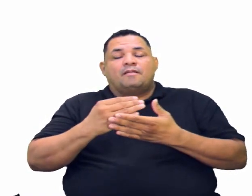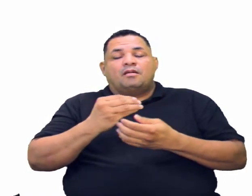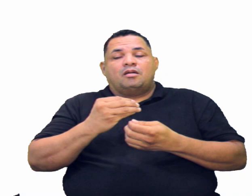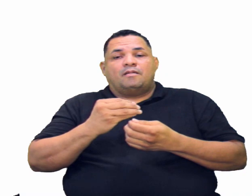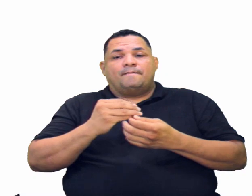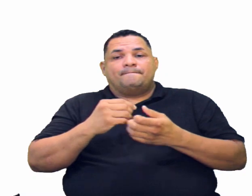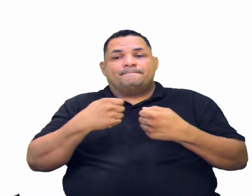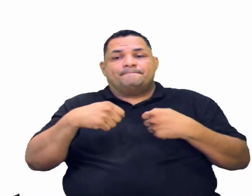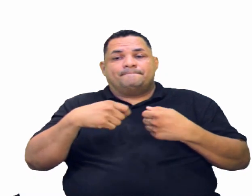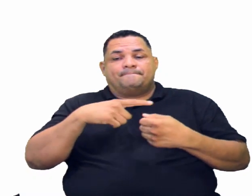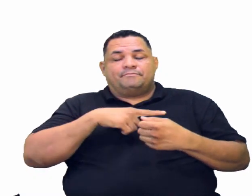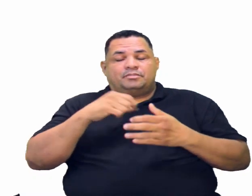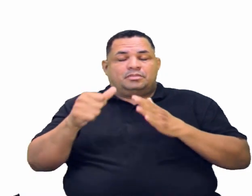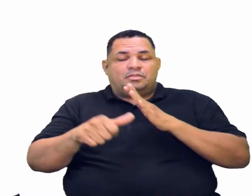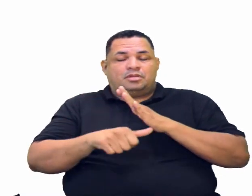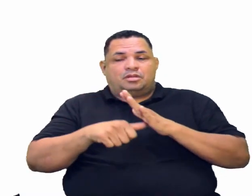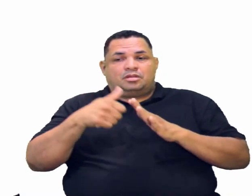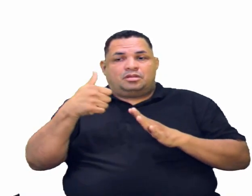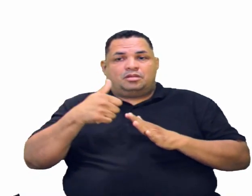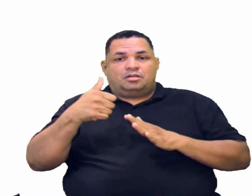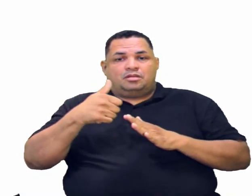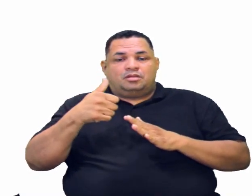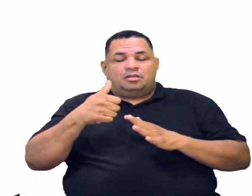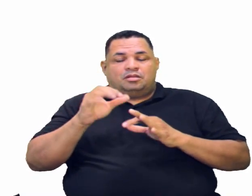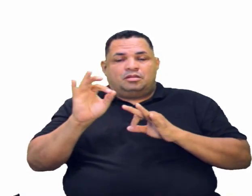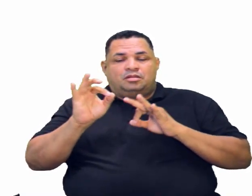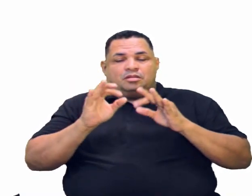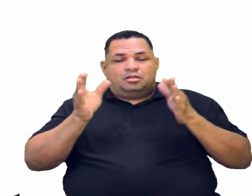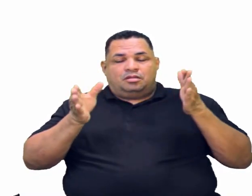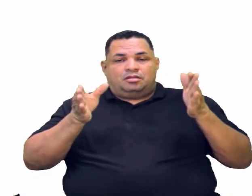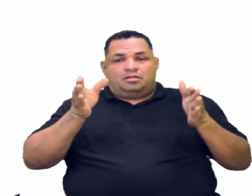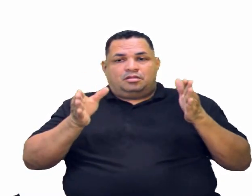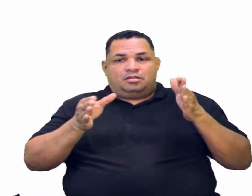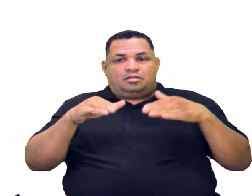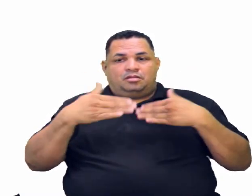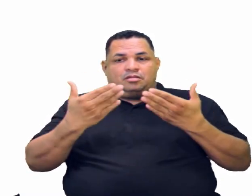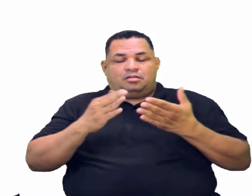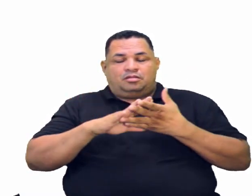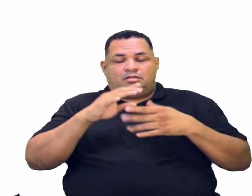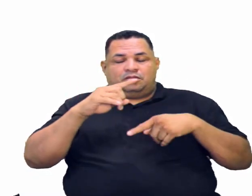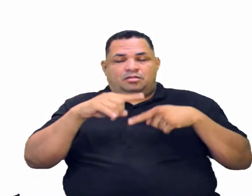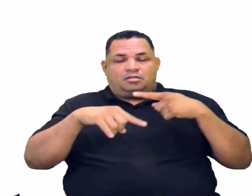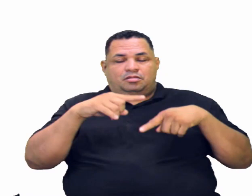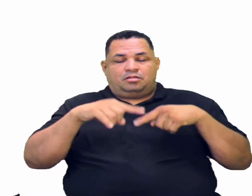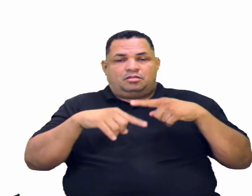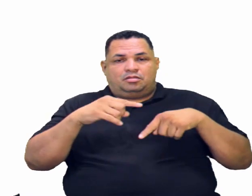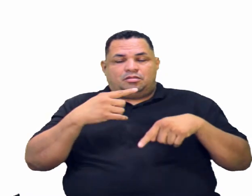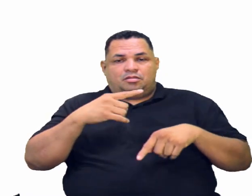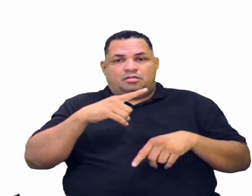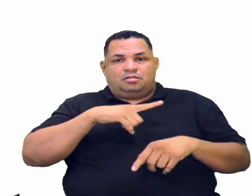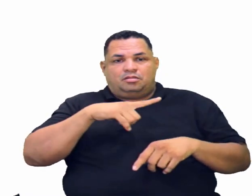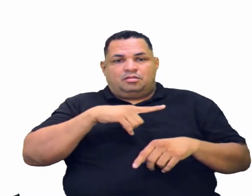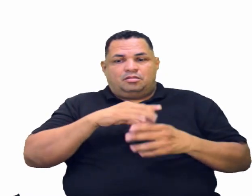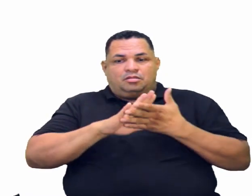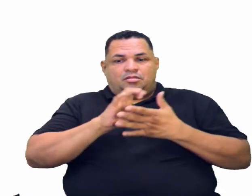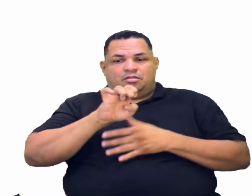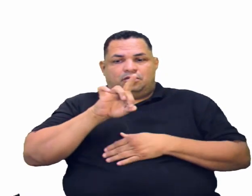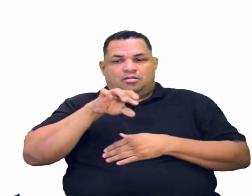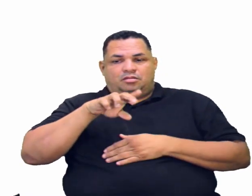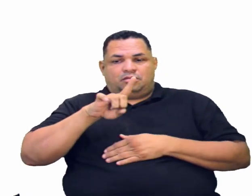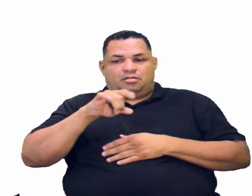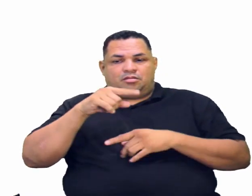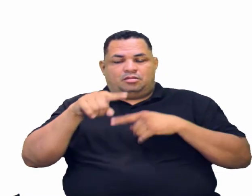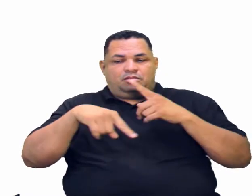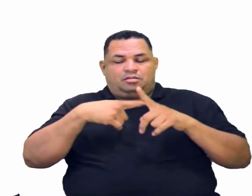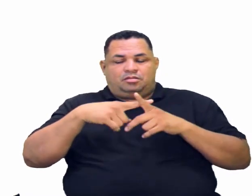um álcool primário. A hidroxila tem que estar na extremidade lá do nosso composto e aí a gente obtém o aldeído mais água